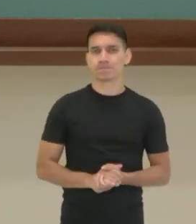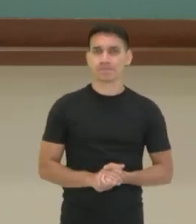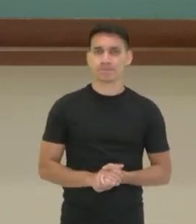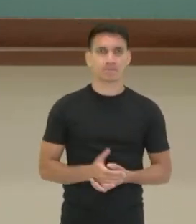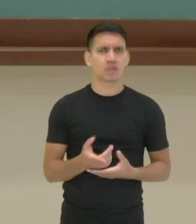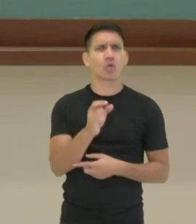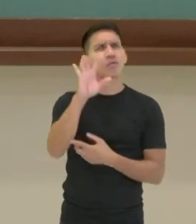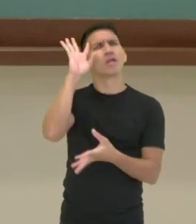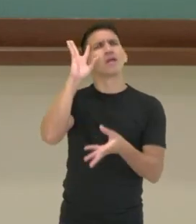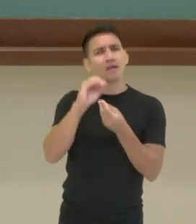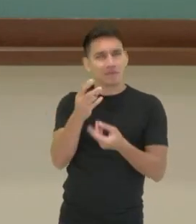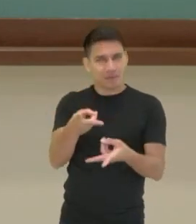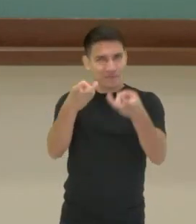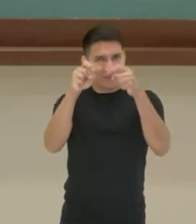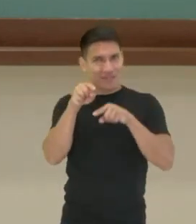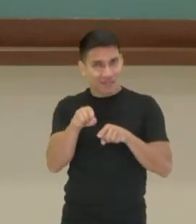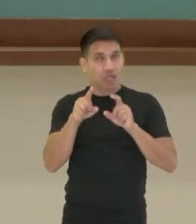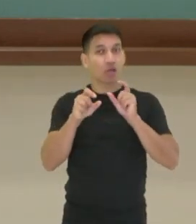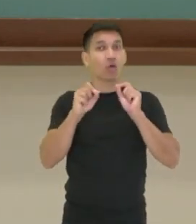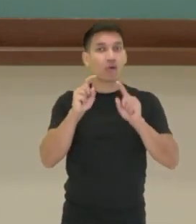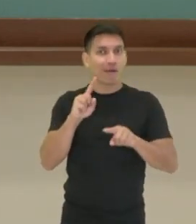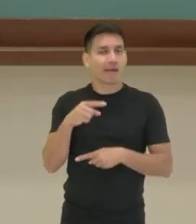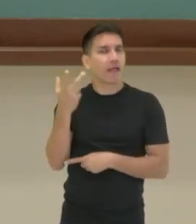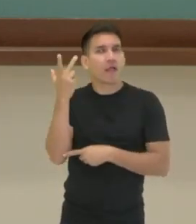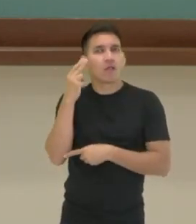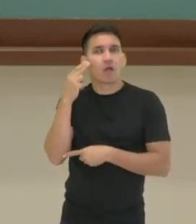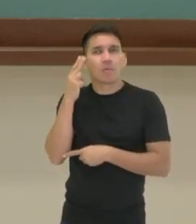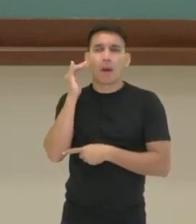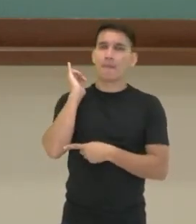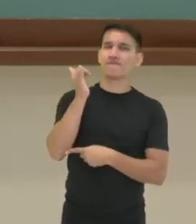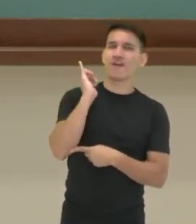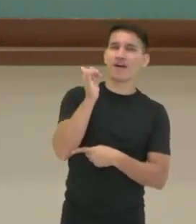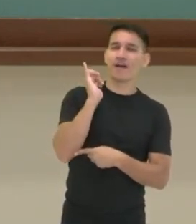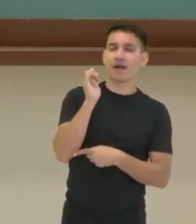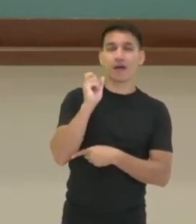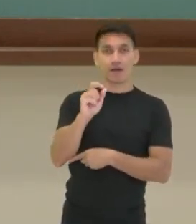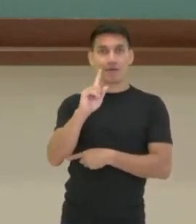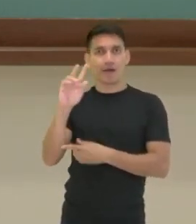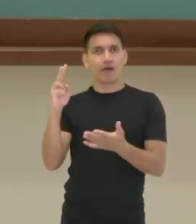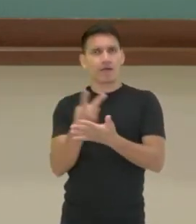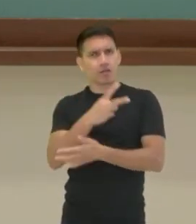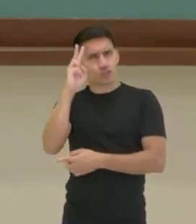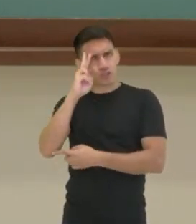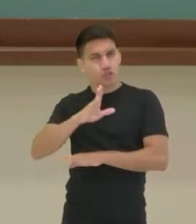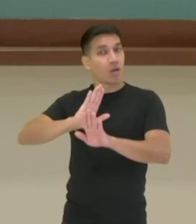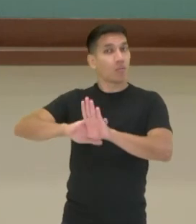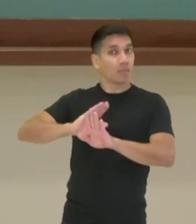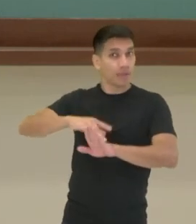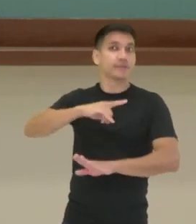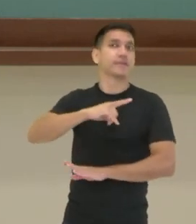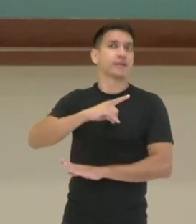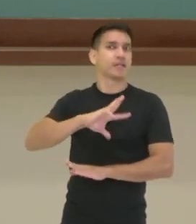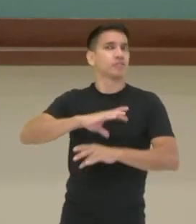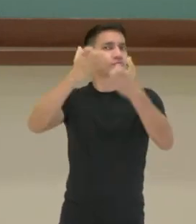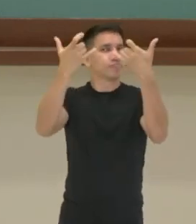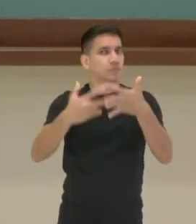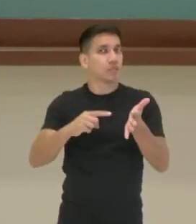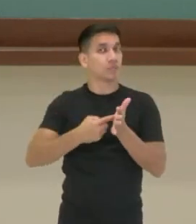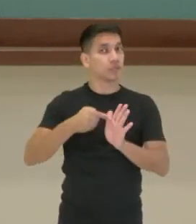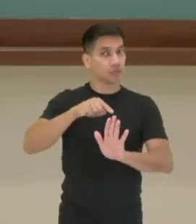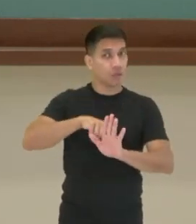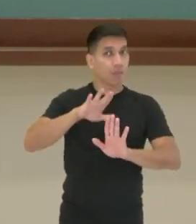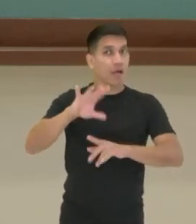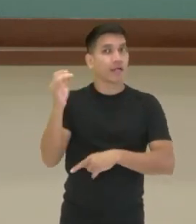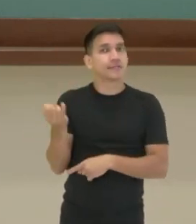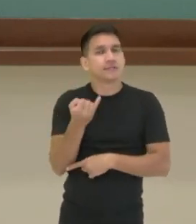O que vocês podem perceber é que, geralmente, na contação de história, existe uma moral a ser ensinada. Mas o interessante não